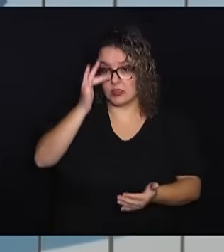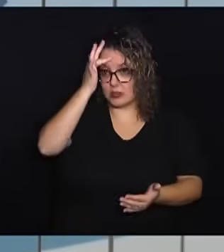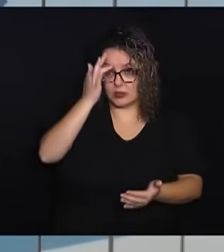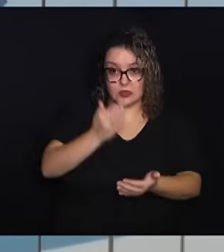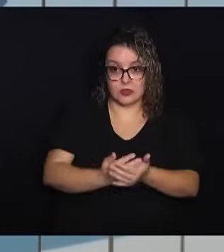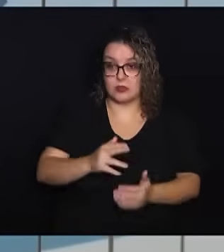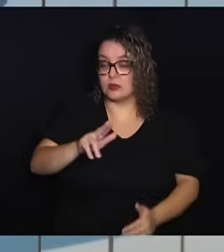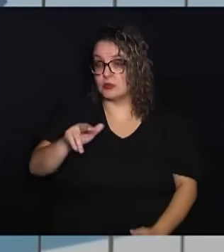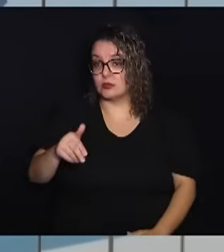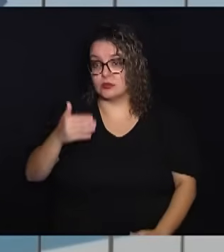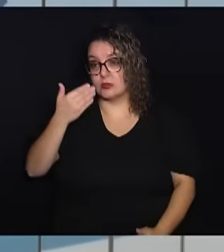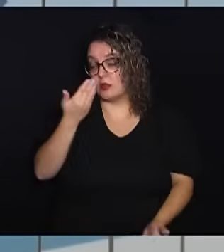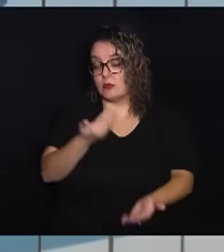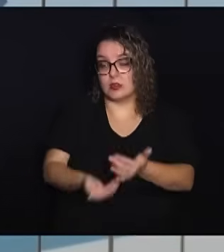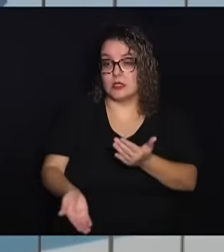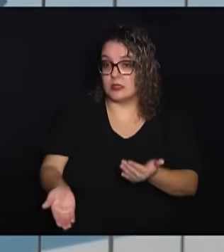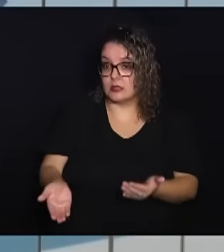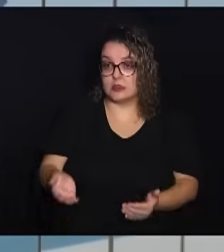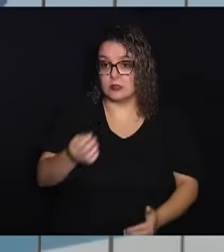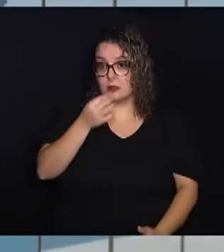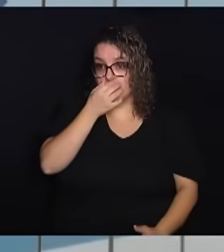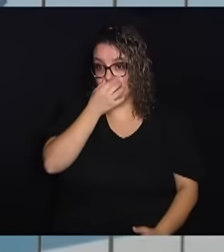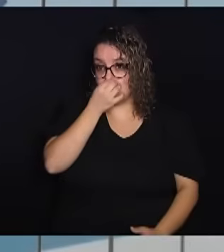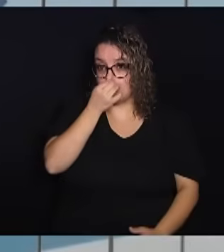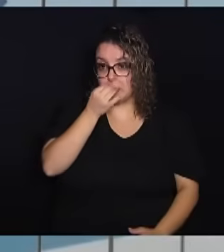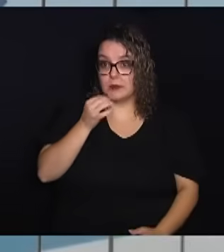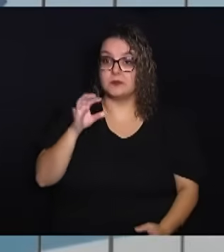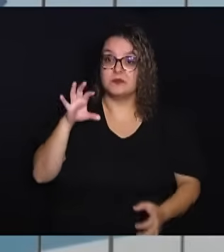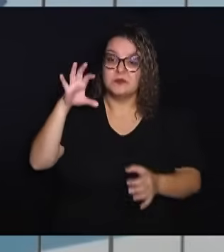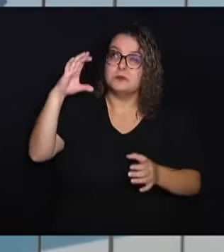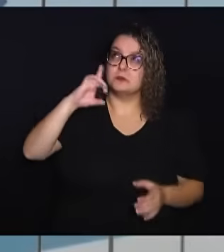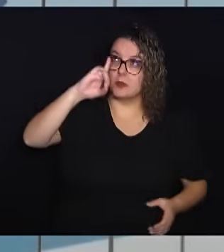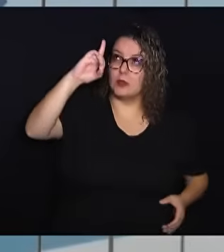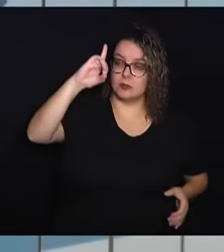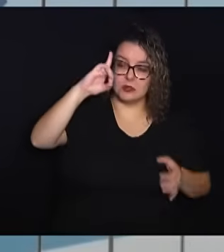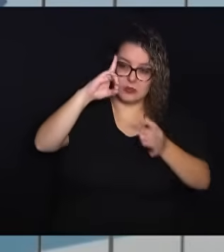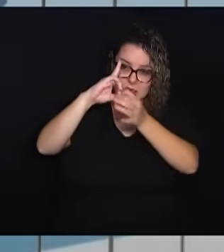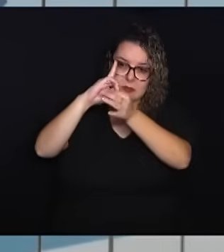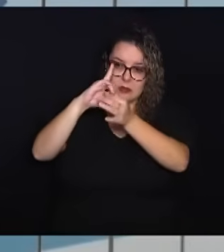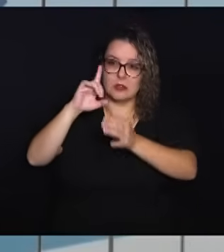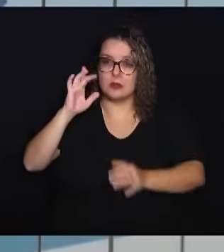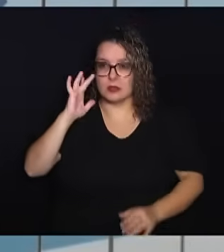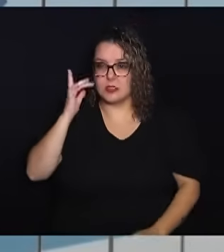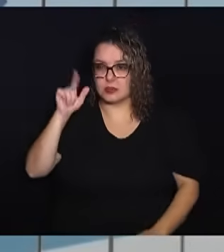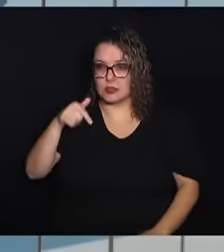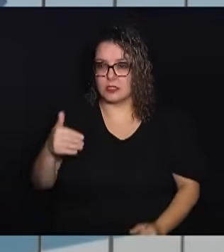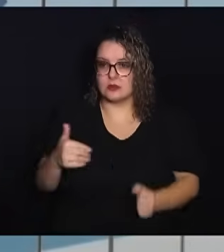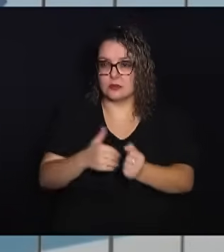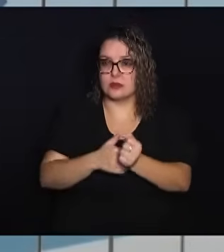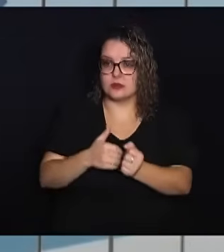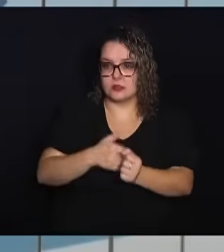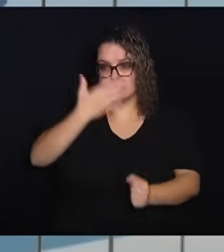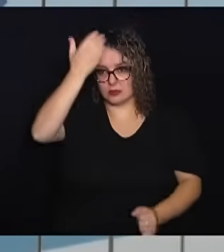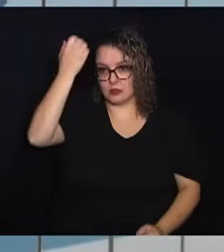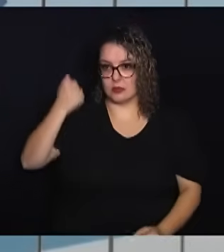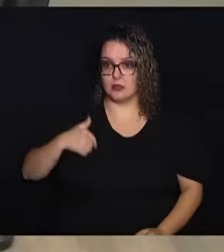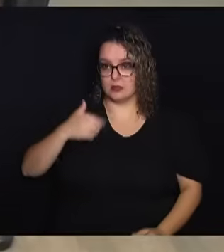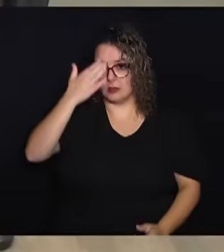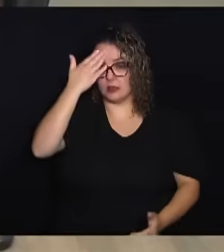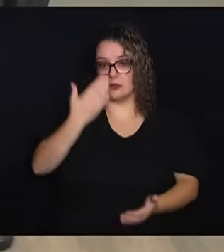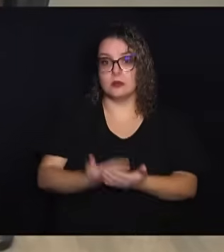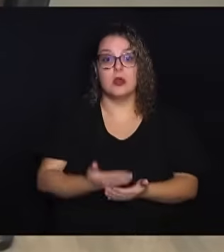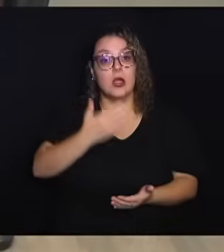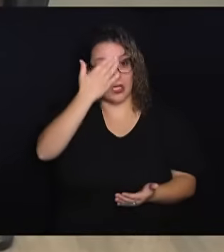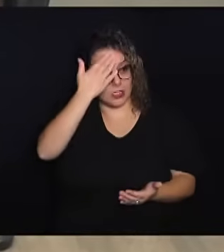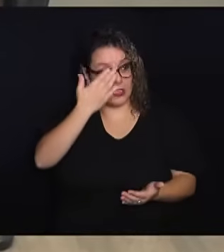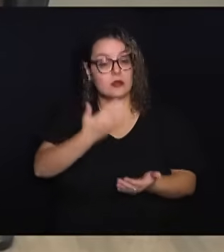nunca perderam essa conexão com Deus. Eu acho que esse é o segredo, sabe, Rubem? Eu acredito muito nisso. Acreditar,